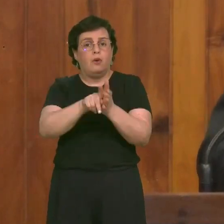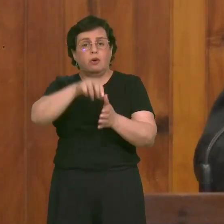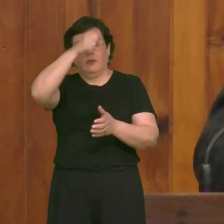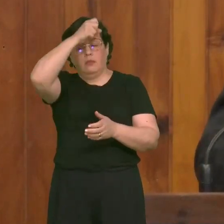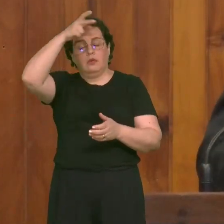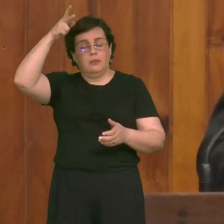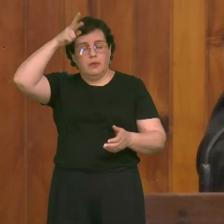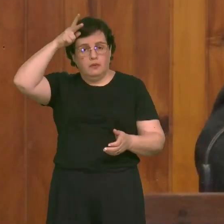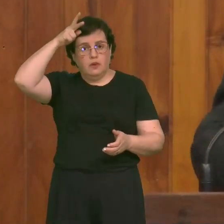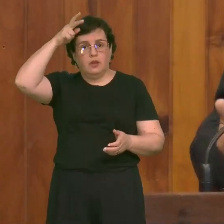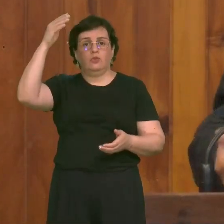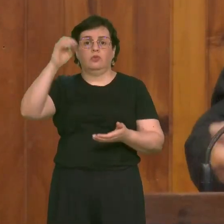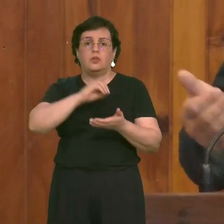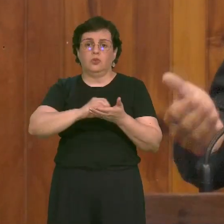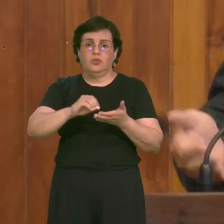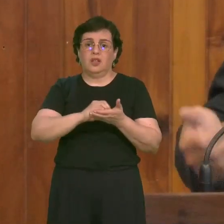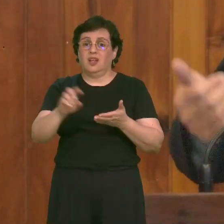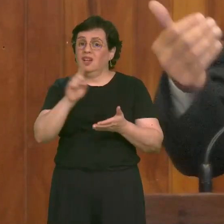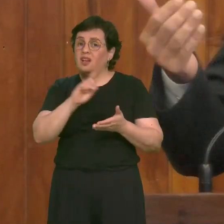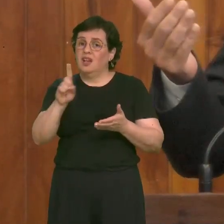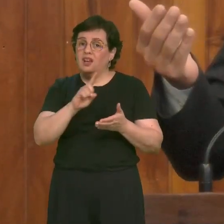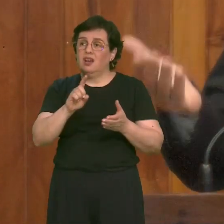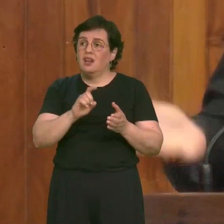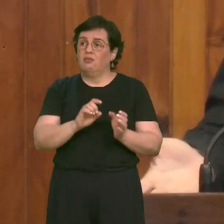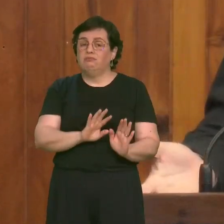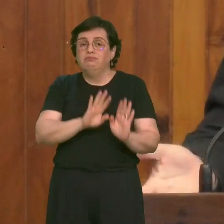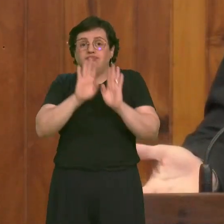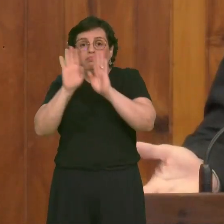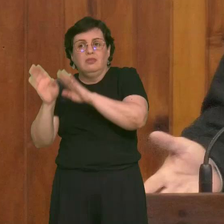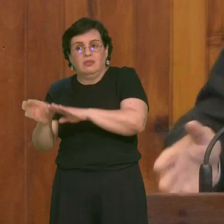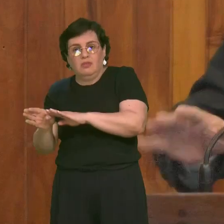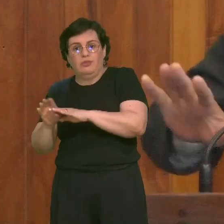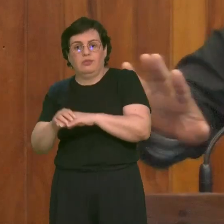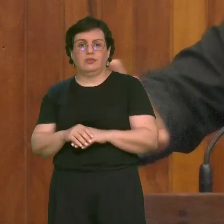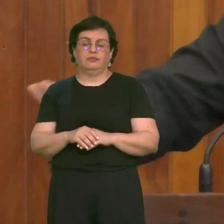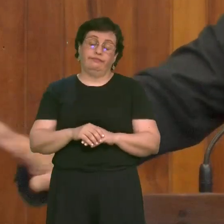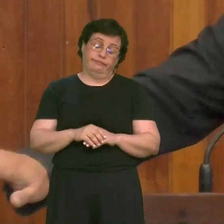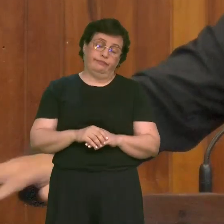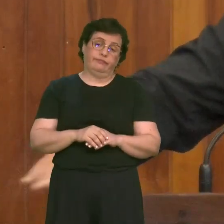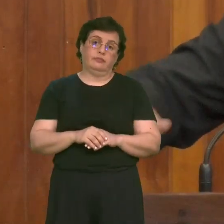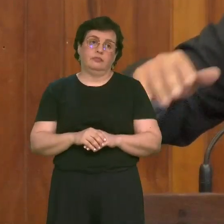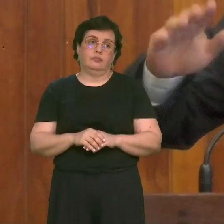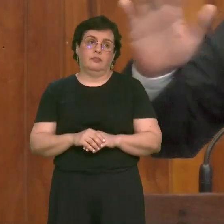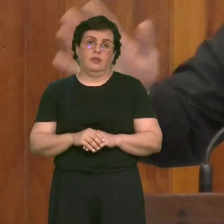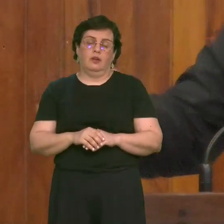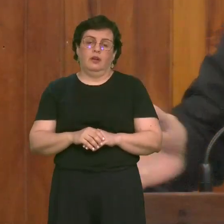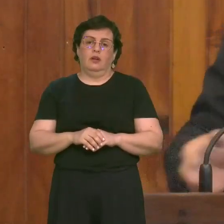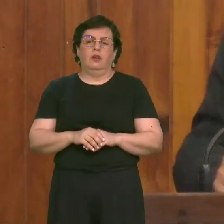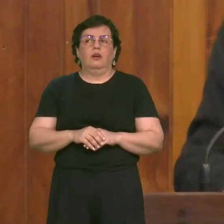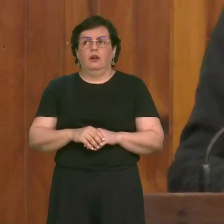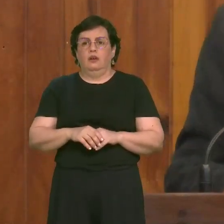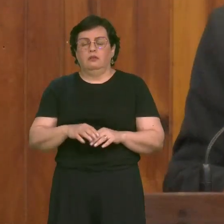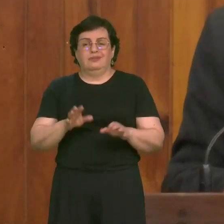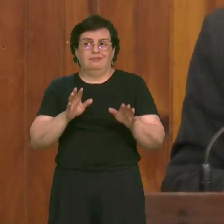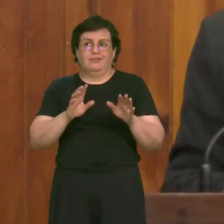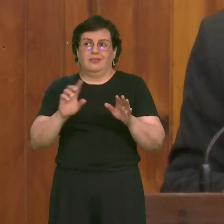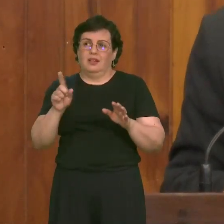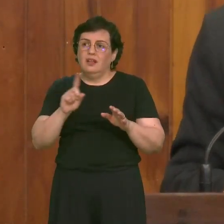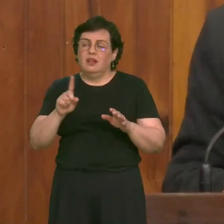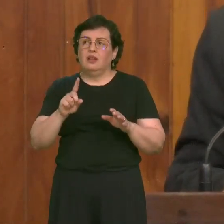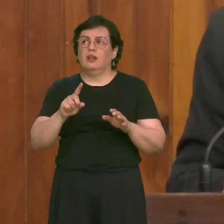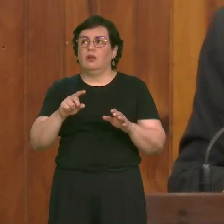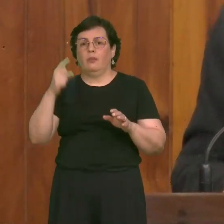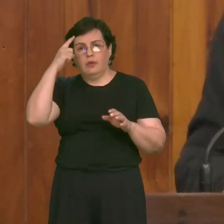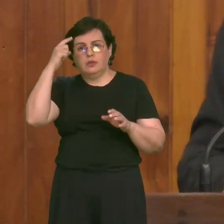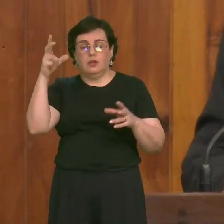mão do prefeito do secretário e não ser delegado por terceiro independente do mérito de quem seja mas é um serviço